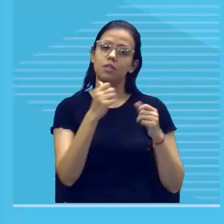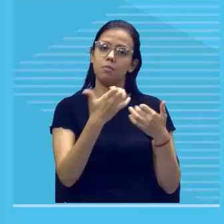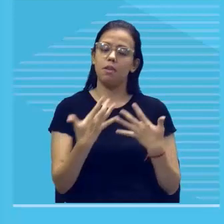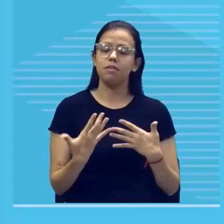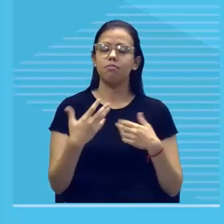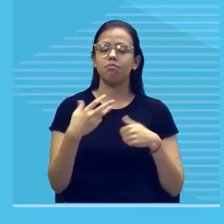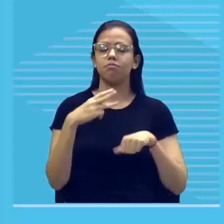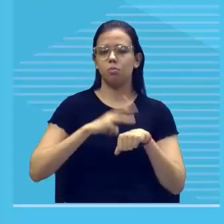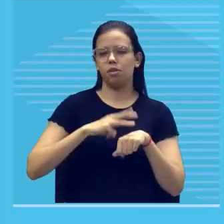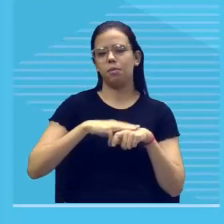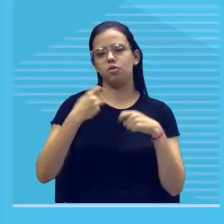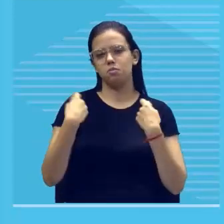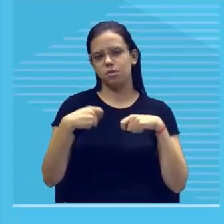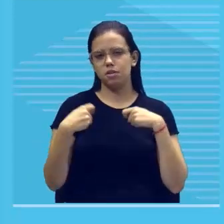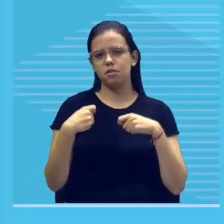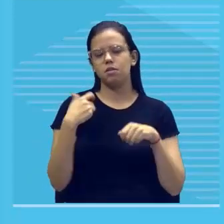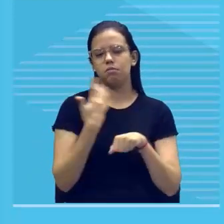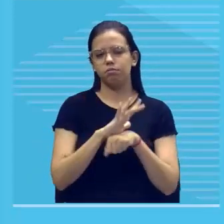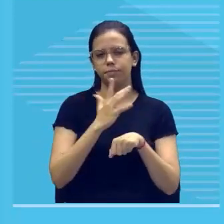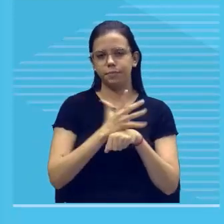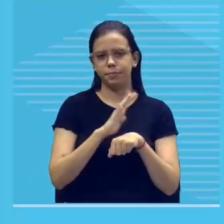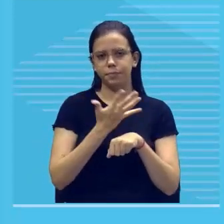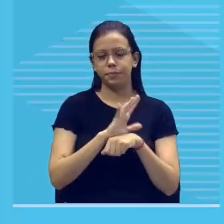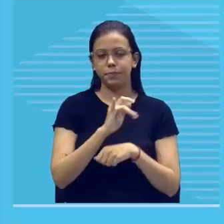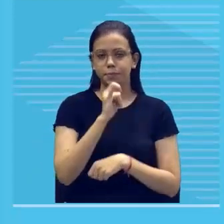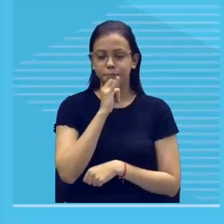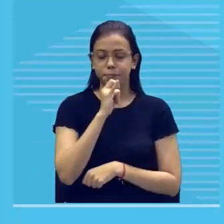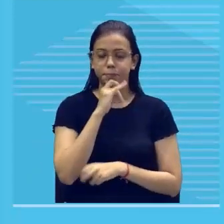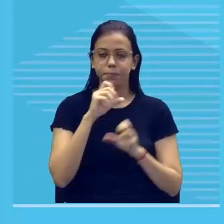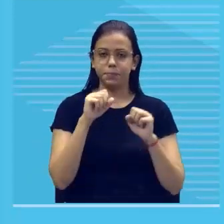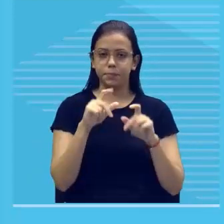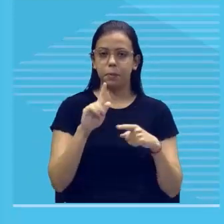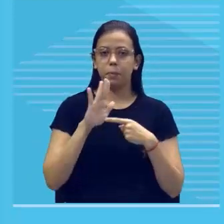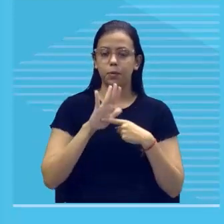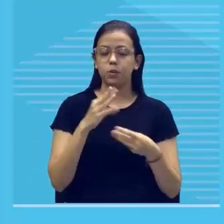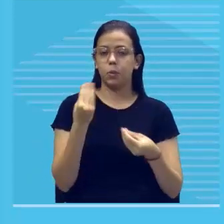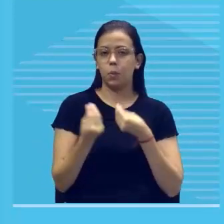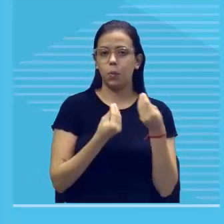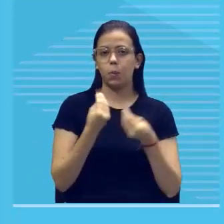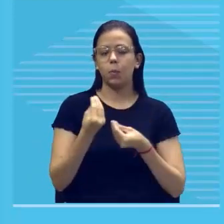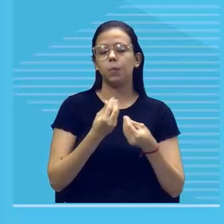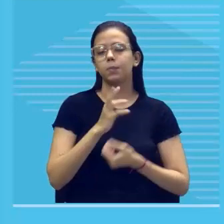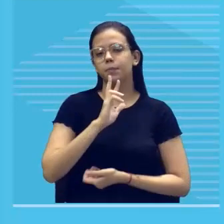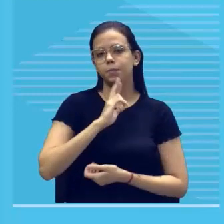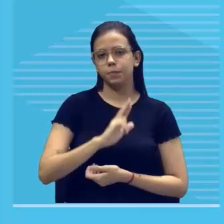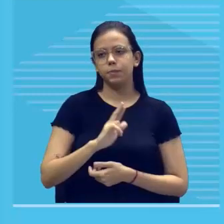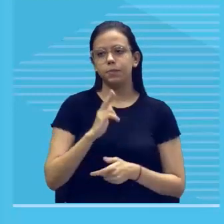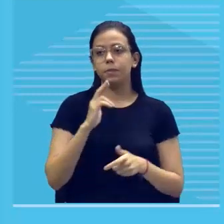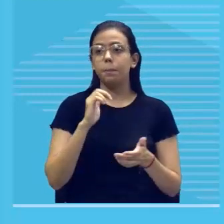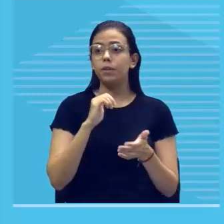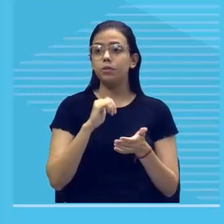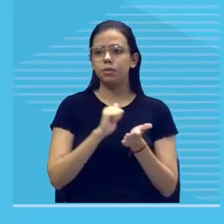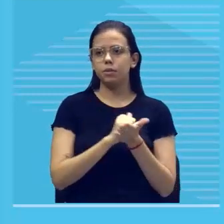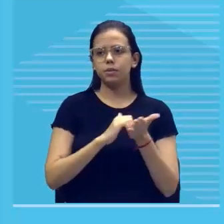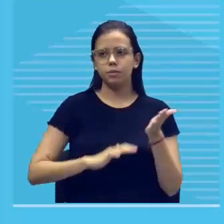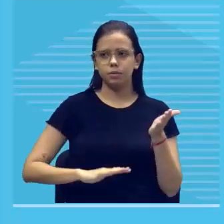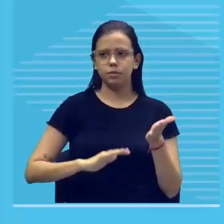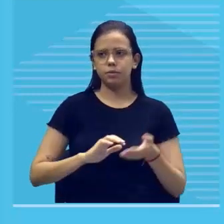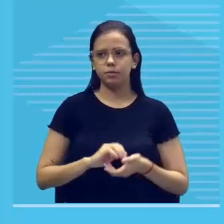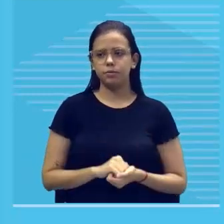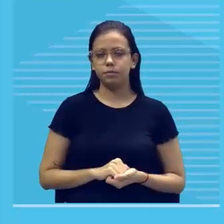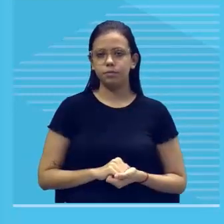é através de exemplos Tá certo mostrar como é que funciona nos probleminhas né como é que pode vir